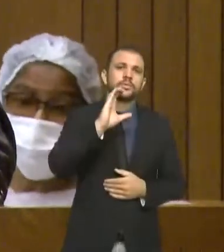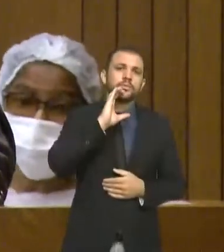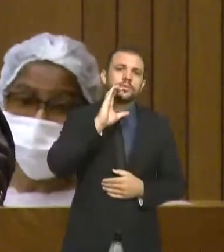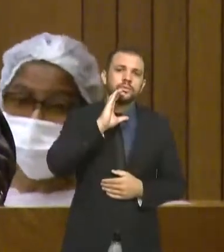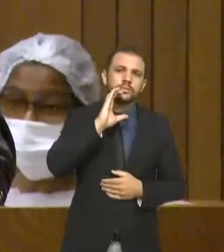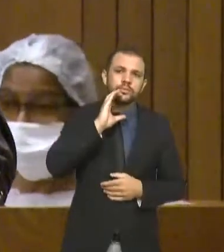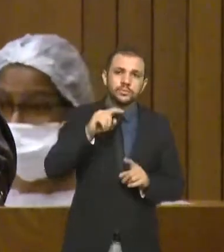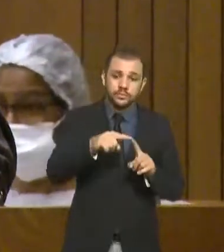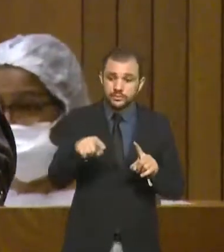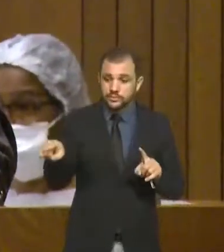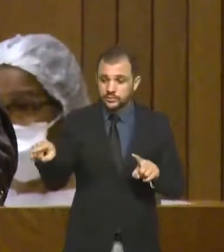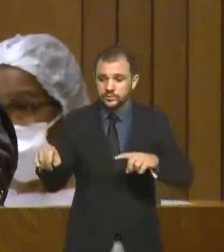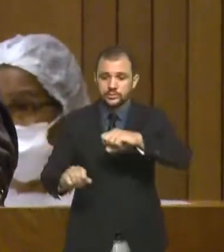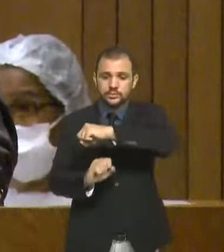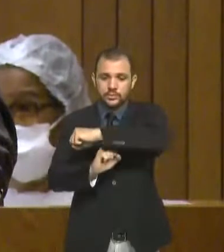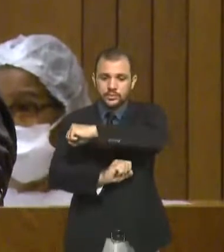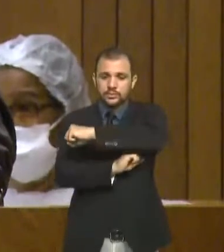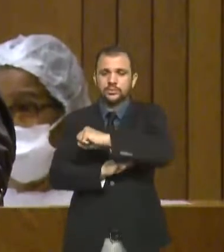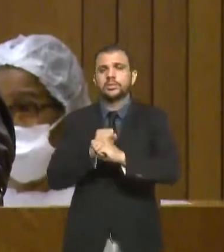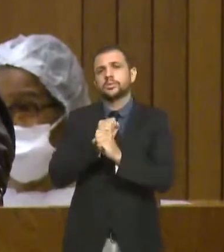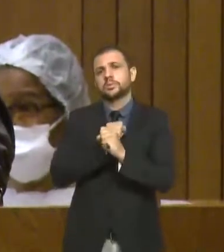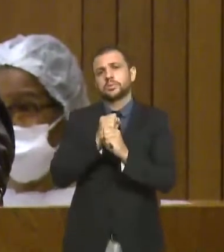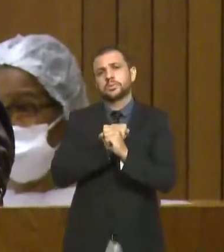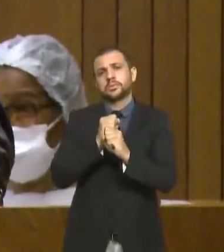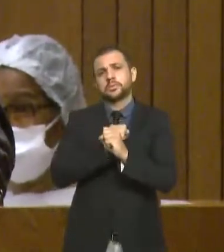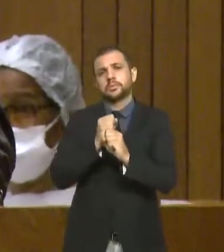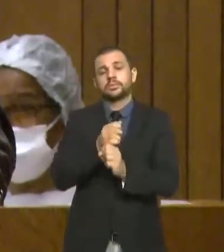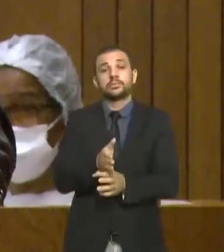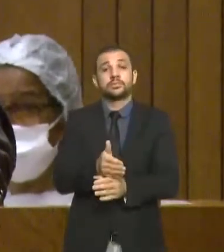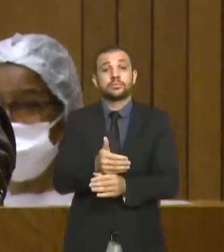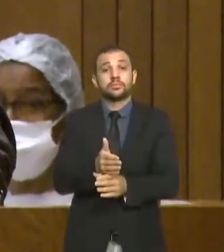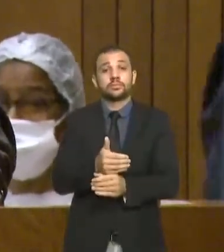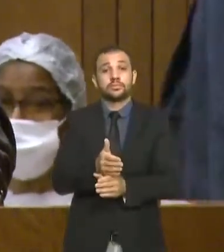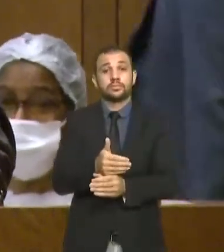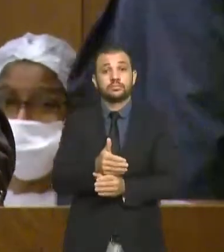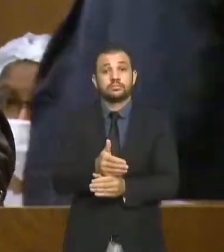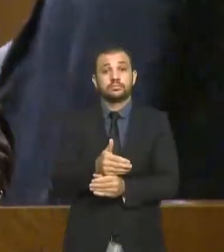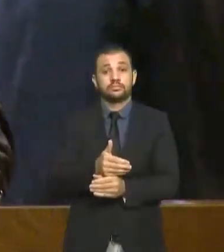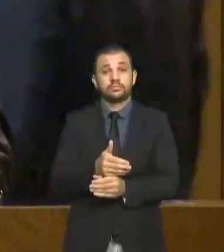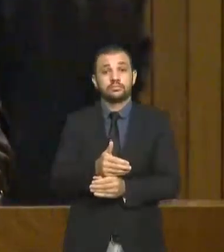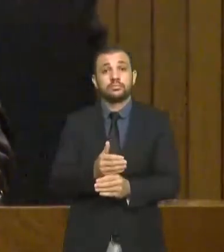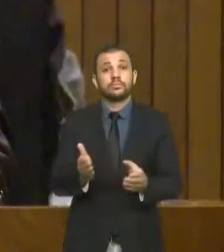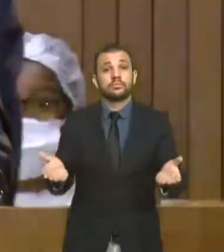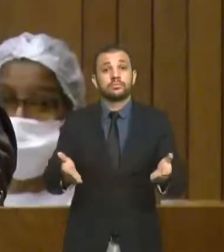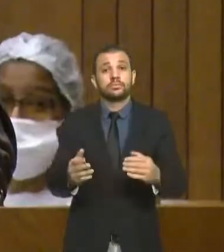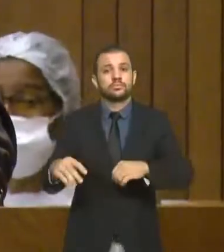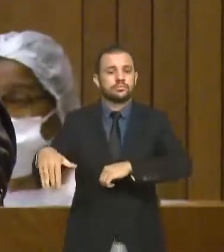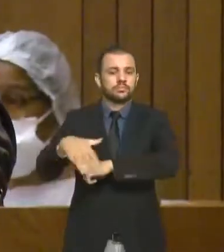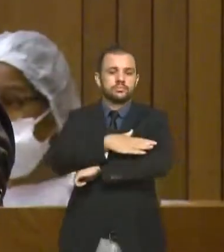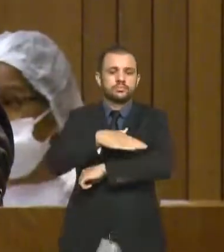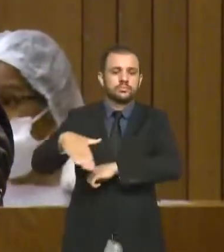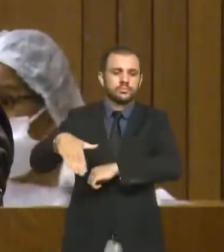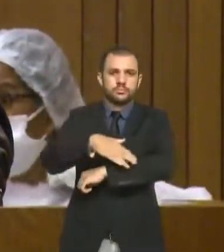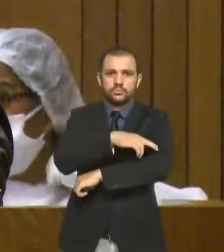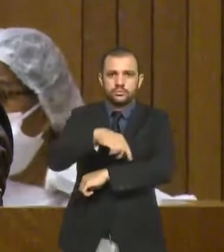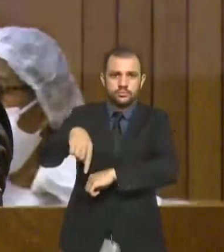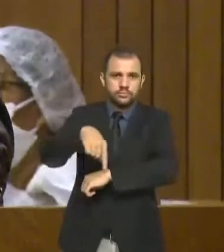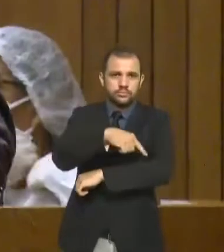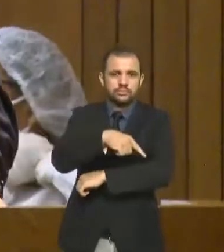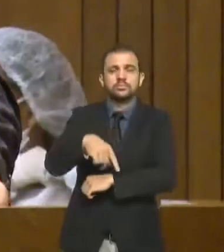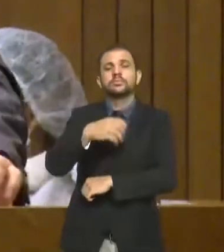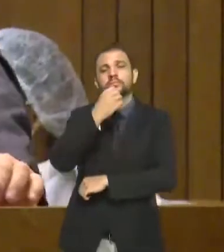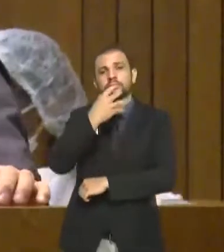e anos ficou esquecida, ultimamente, é ter uma boa trafegabilidade. Mas,